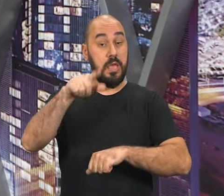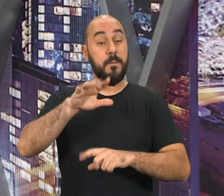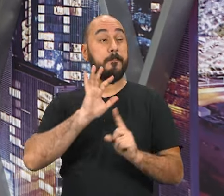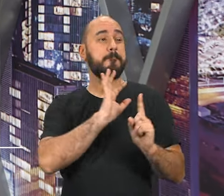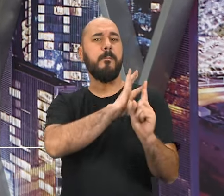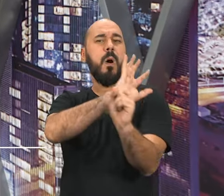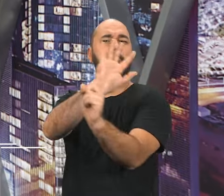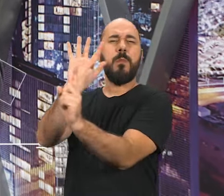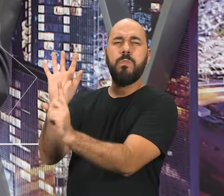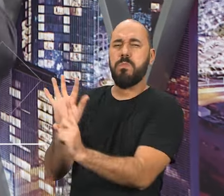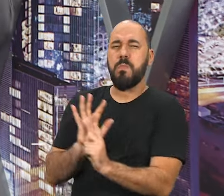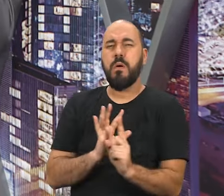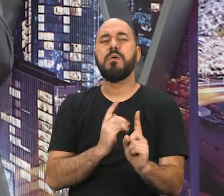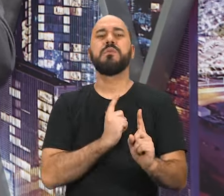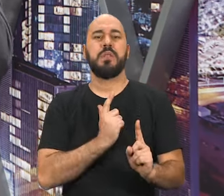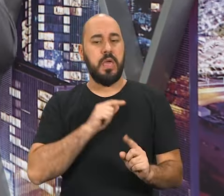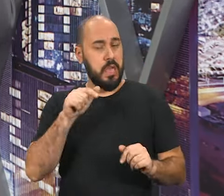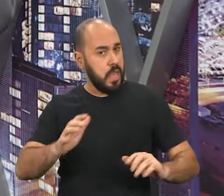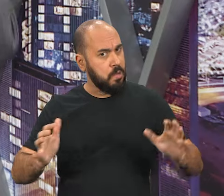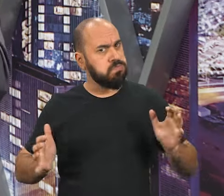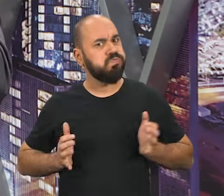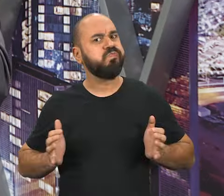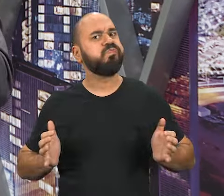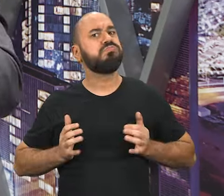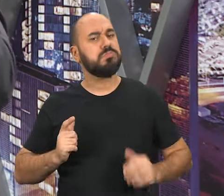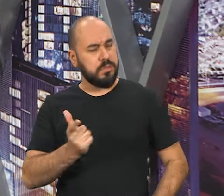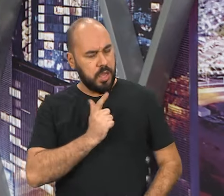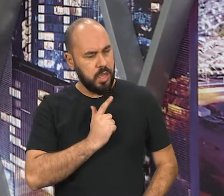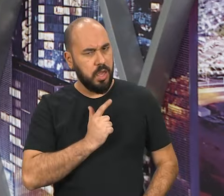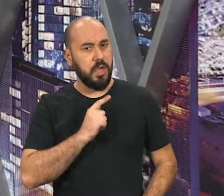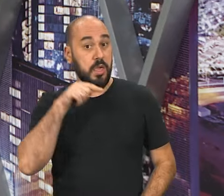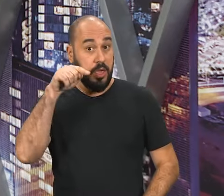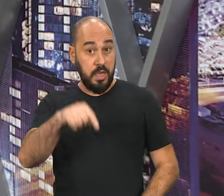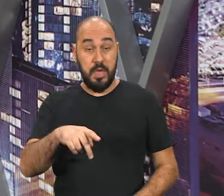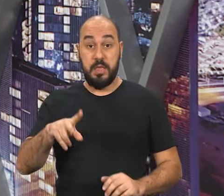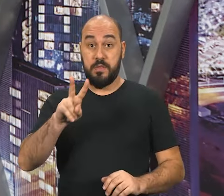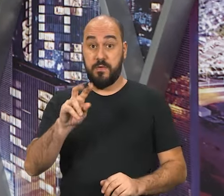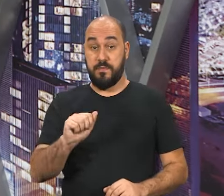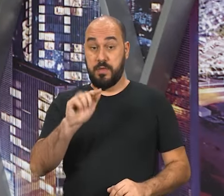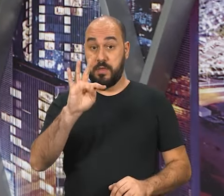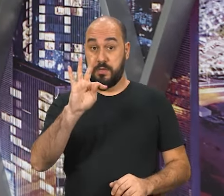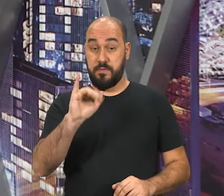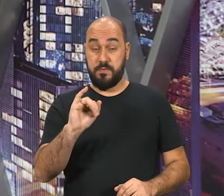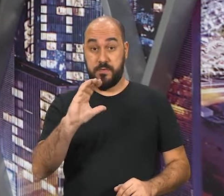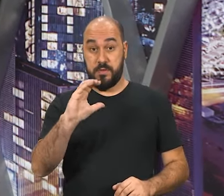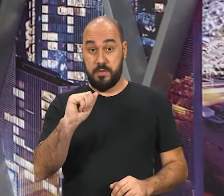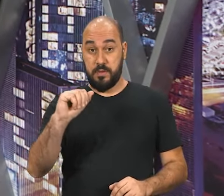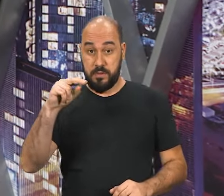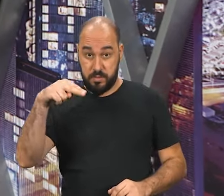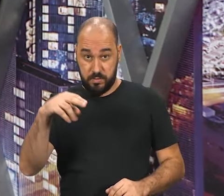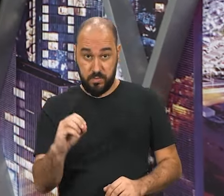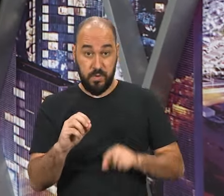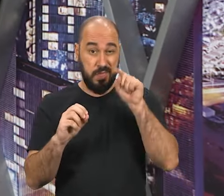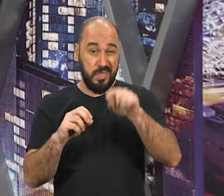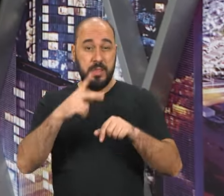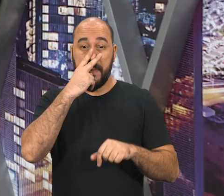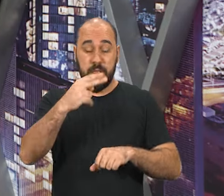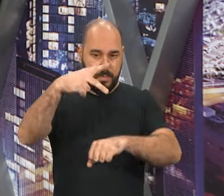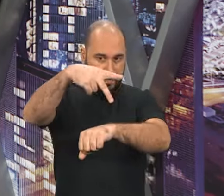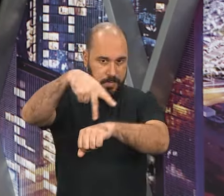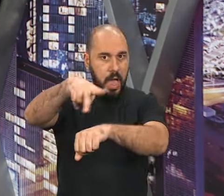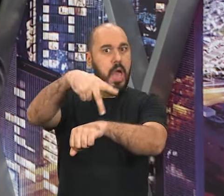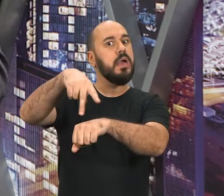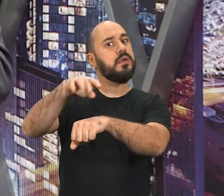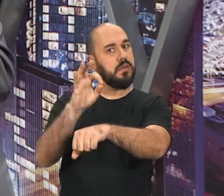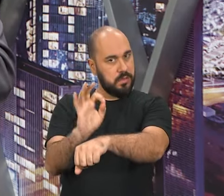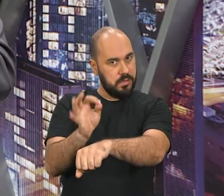mundo. Talvez um dos mais ricos do mundo. E o Vaticano, você pode olhar para ele como um país,